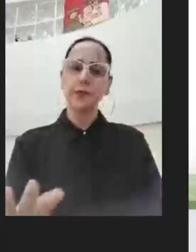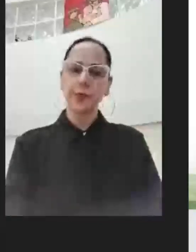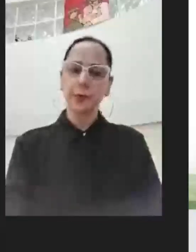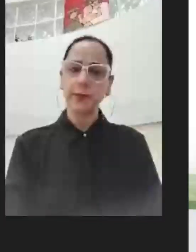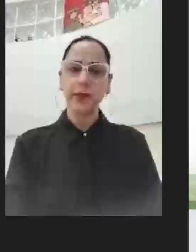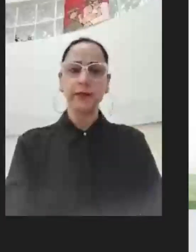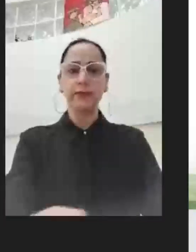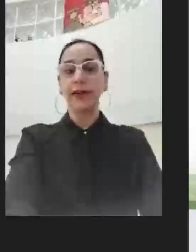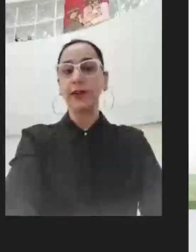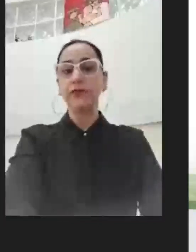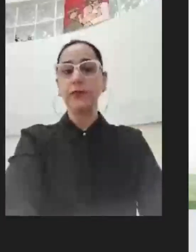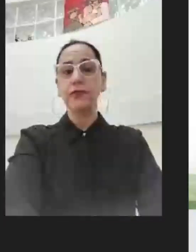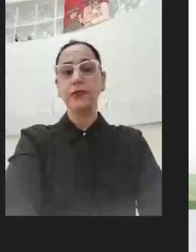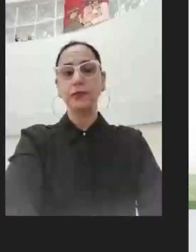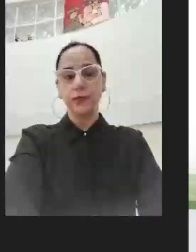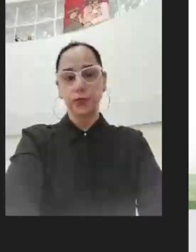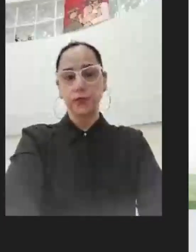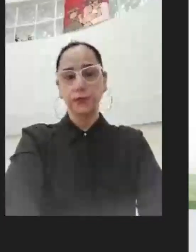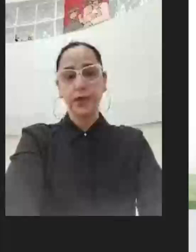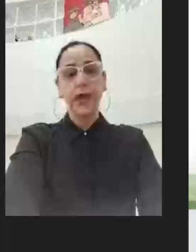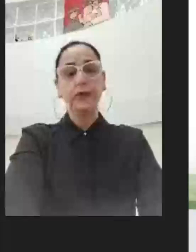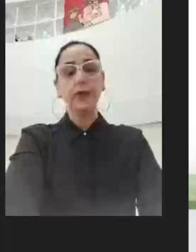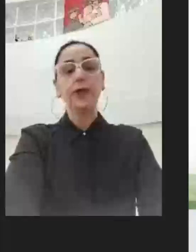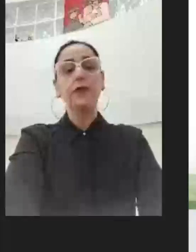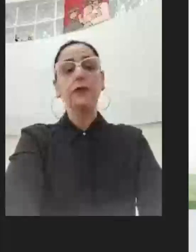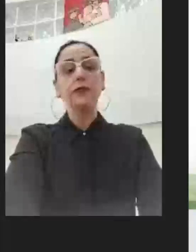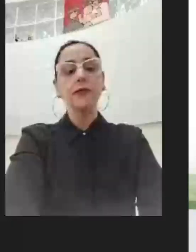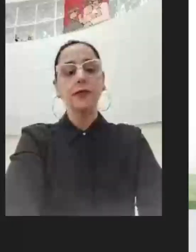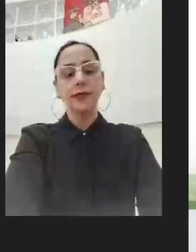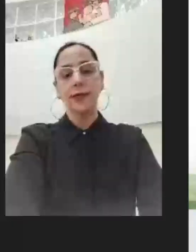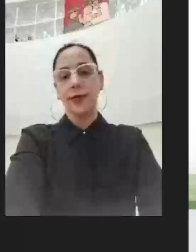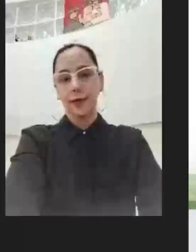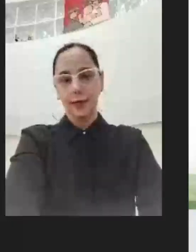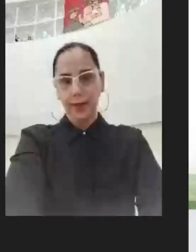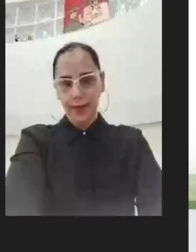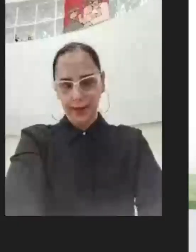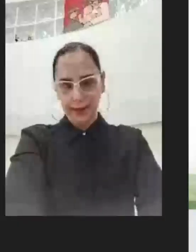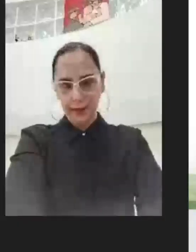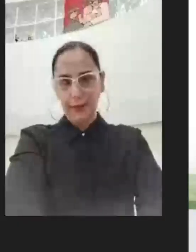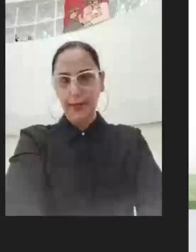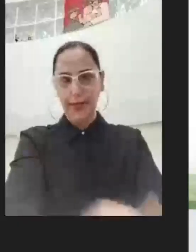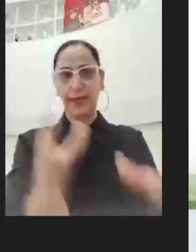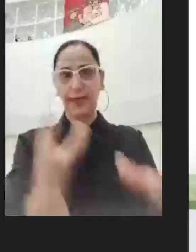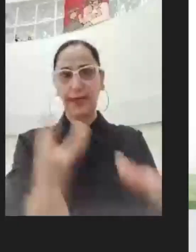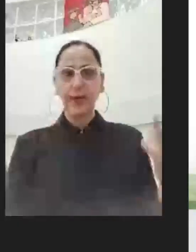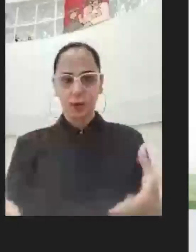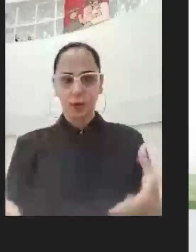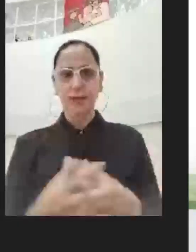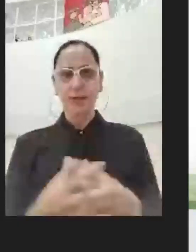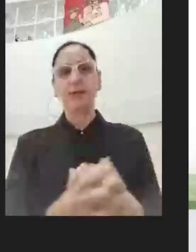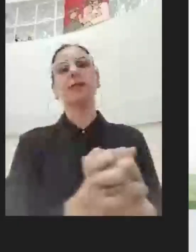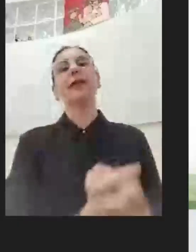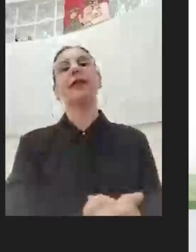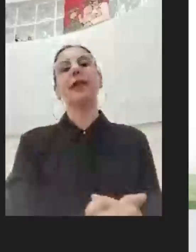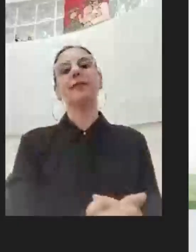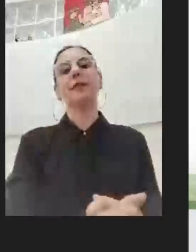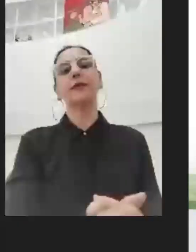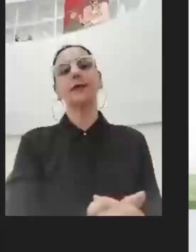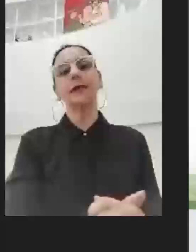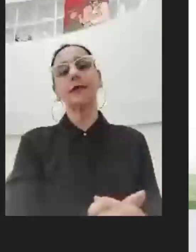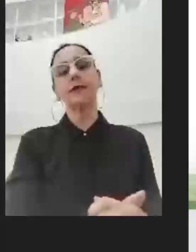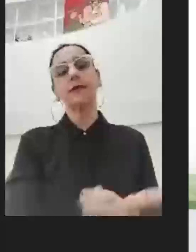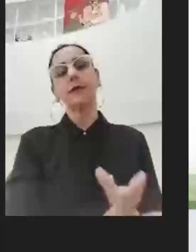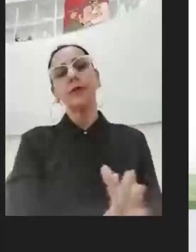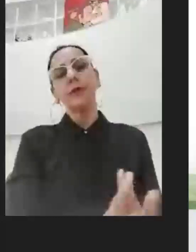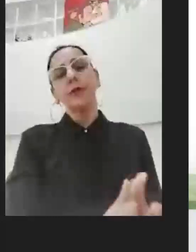pode dar esse leitinho para o seu bebê, várias vezes ao dia. Aí o que acontecia ali? Ela ia para casa com aquela cortesia